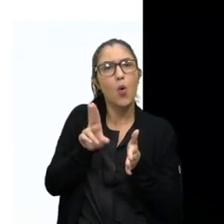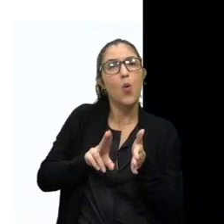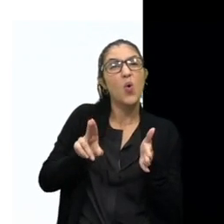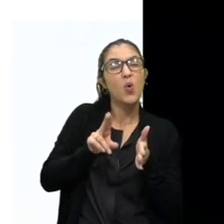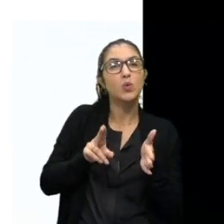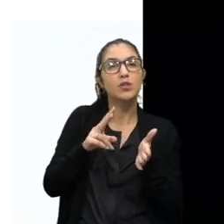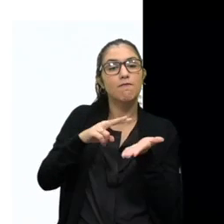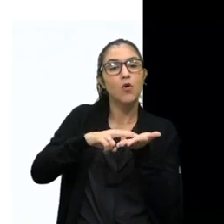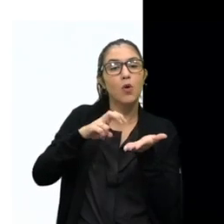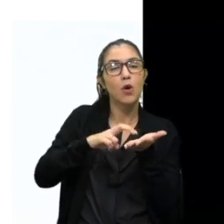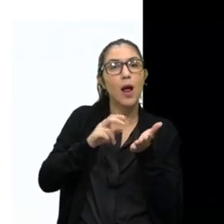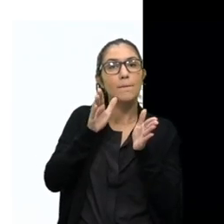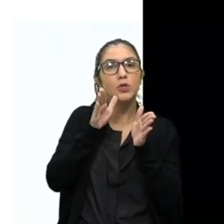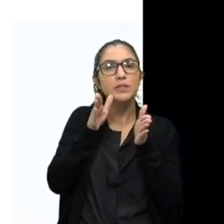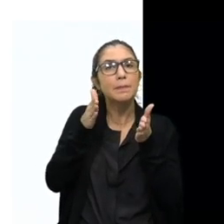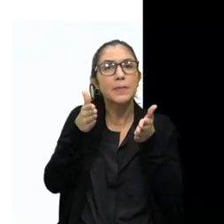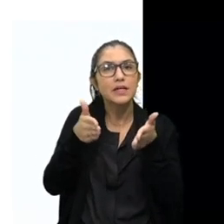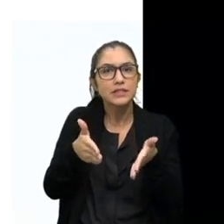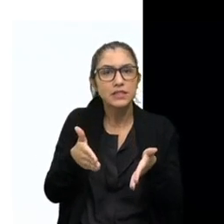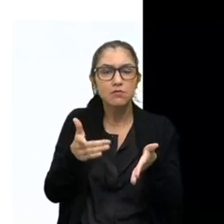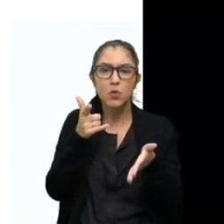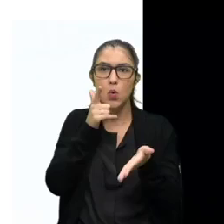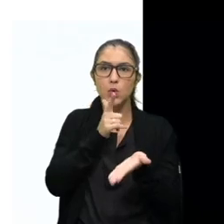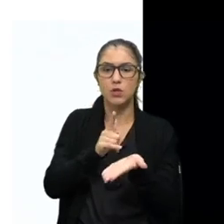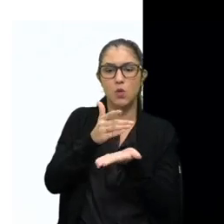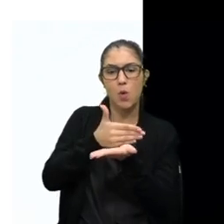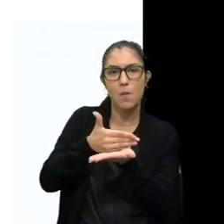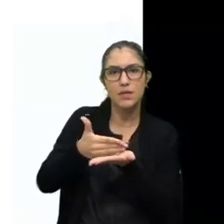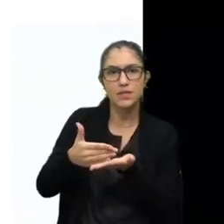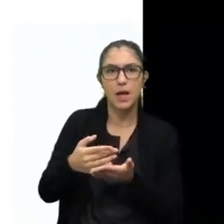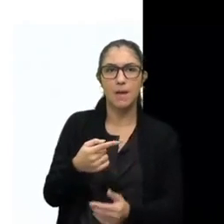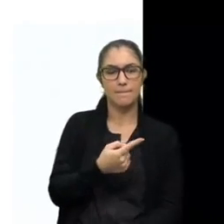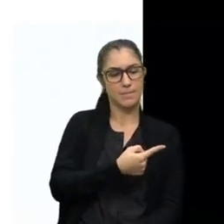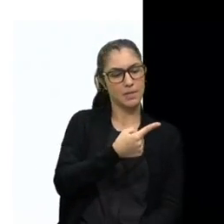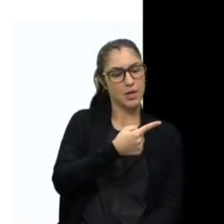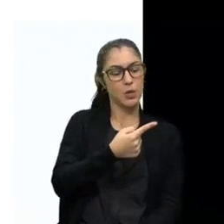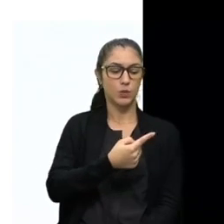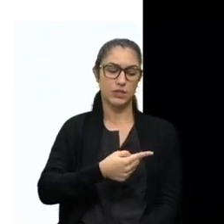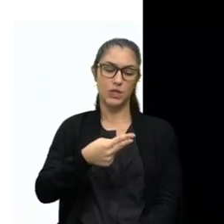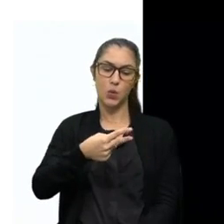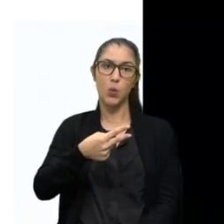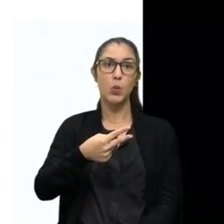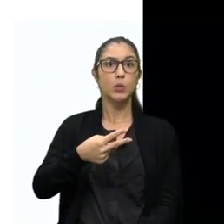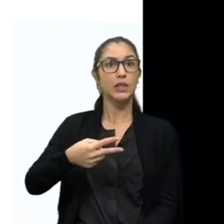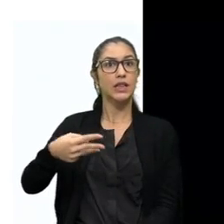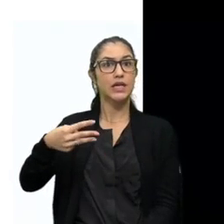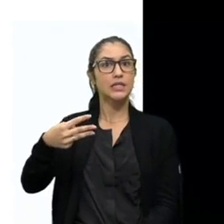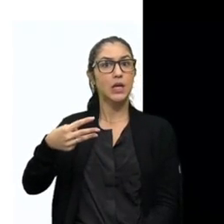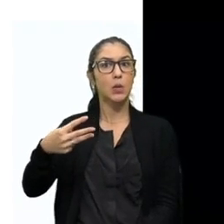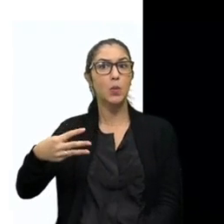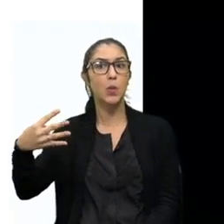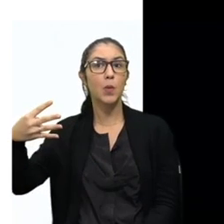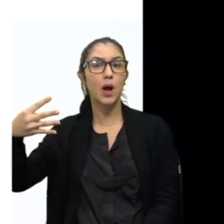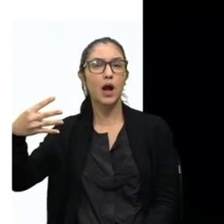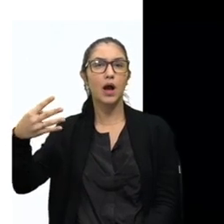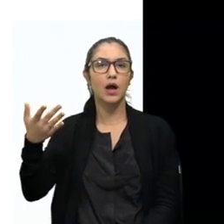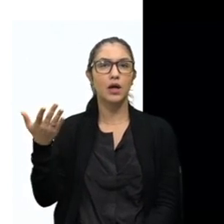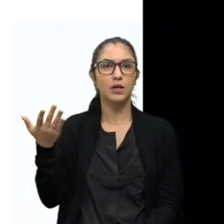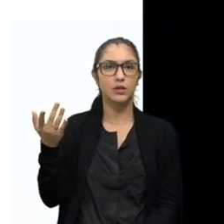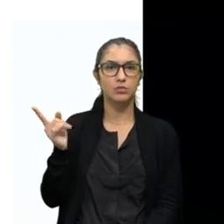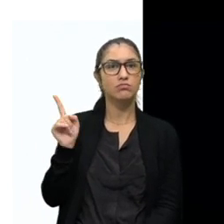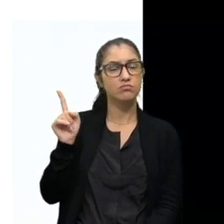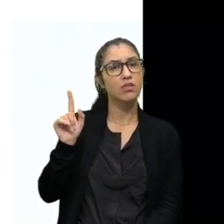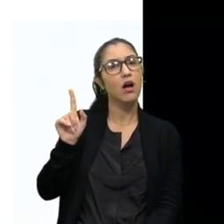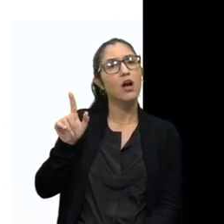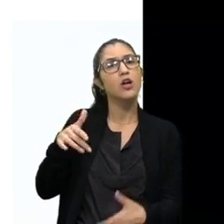do vocabulário específico para a introdução de primeiro, segundo, terceiro, quarto,